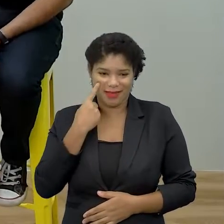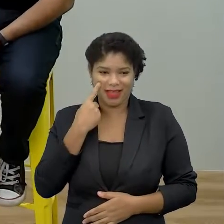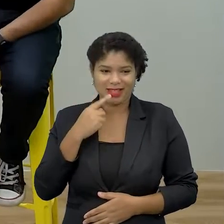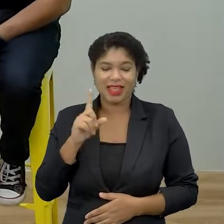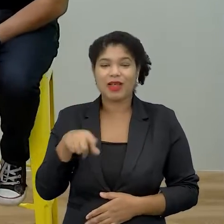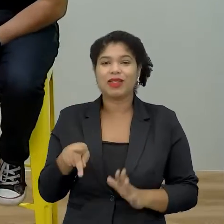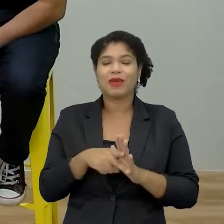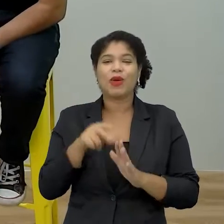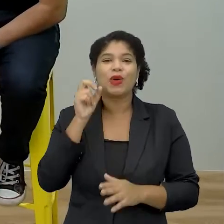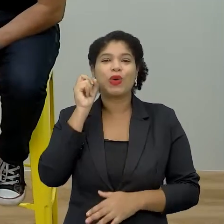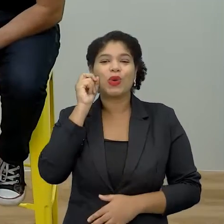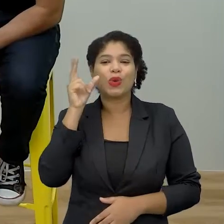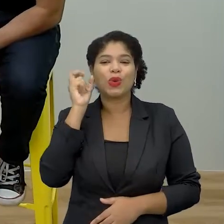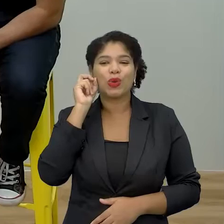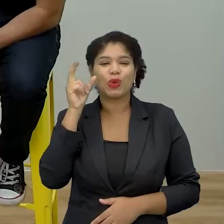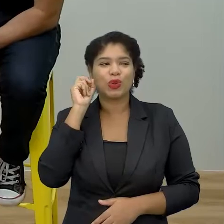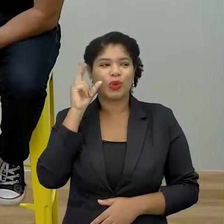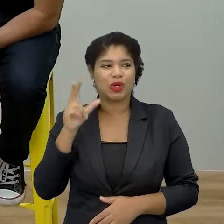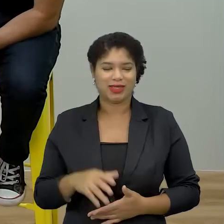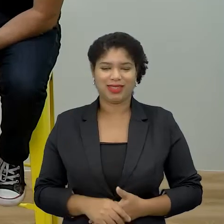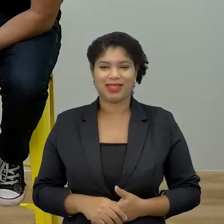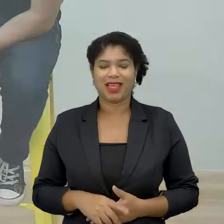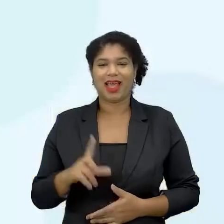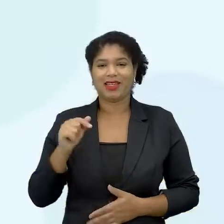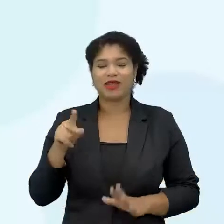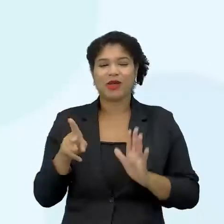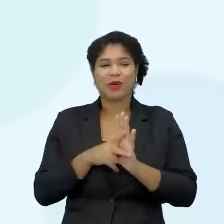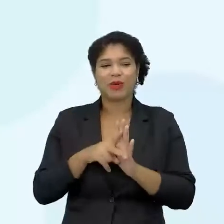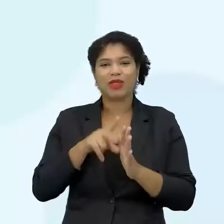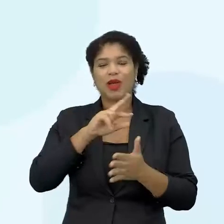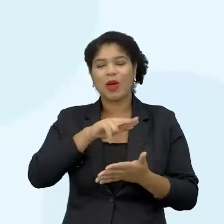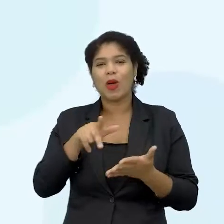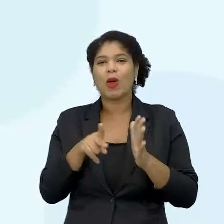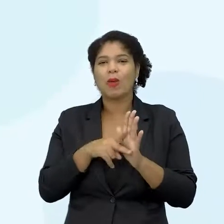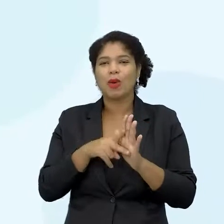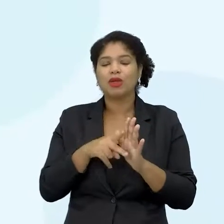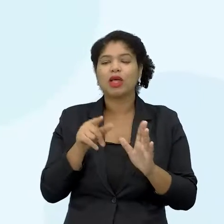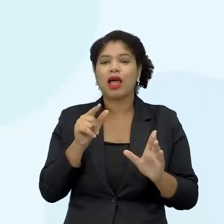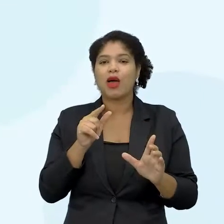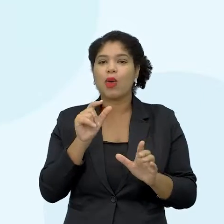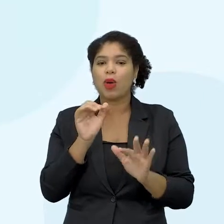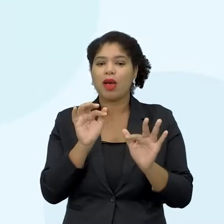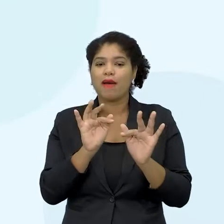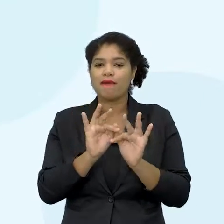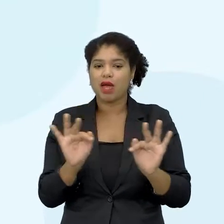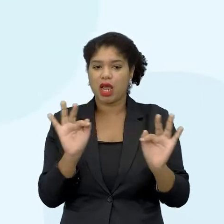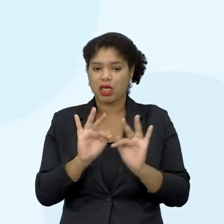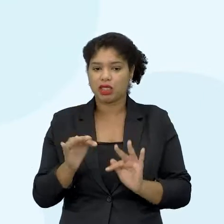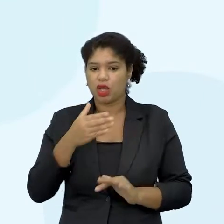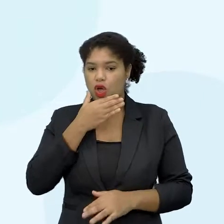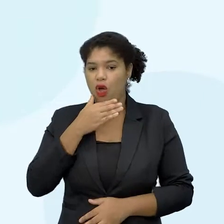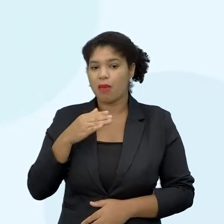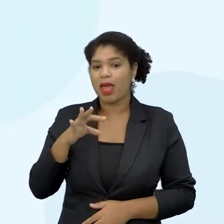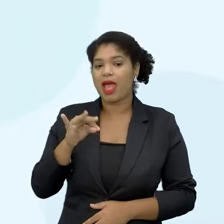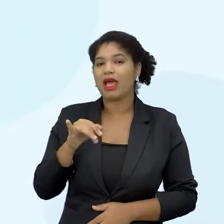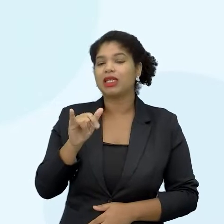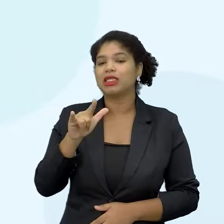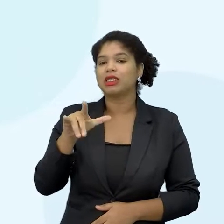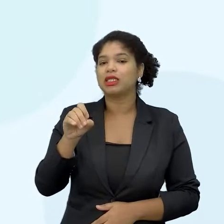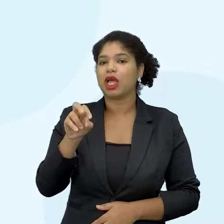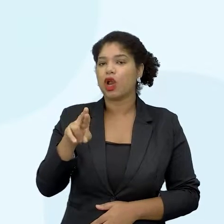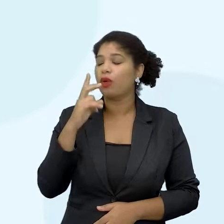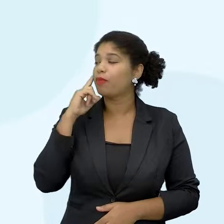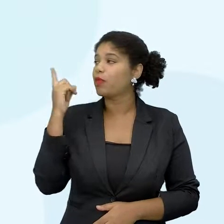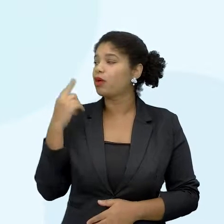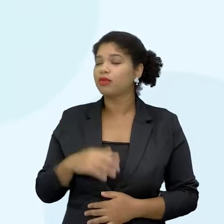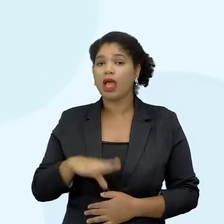sobre cultura. E quando a gente falou sobre cultura, ela é todo aquele complexo, né? A frase do Taylor, é todo o complexo que inclui crenças,